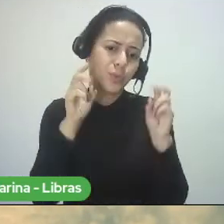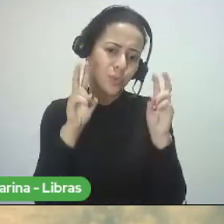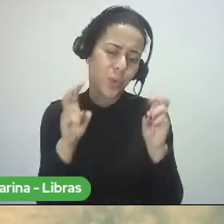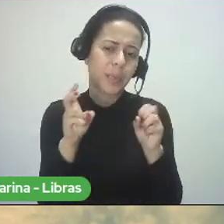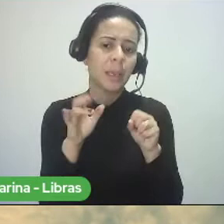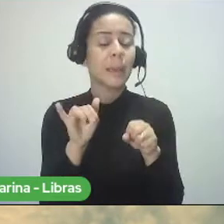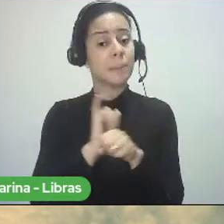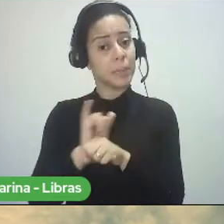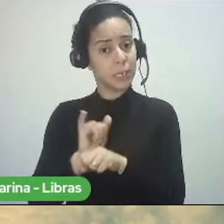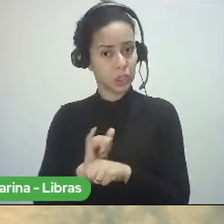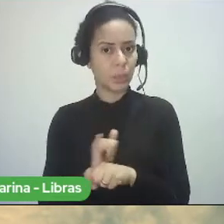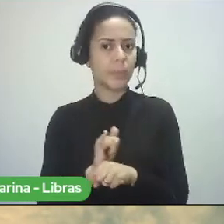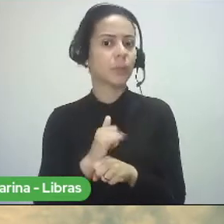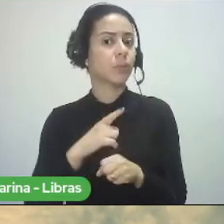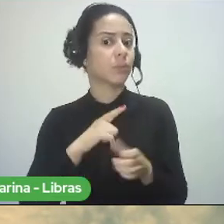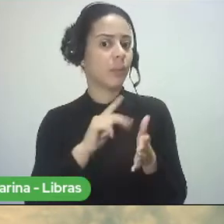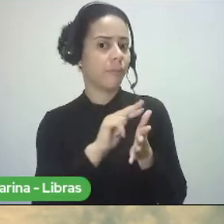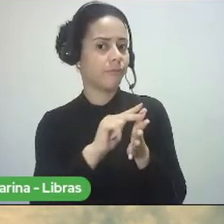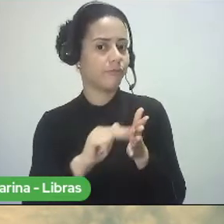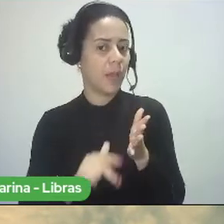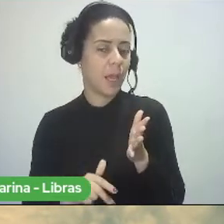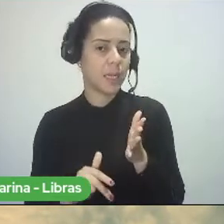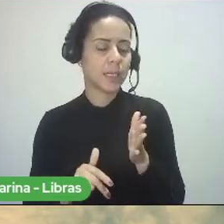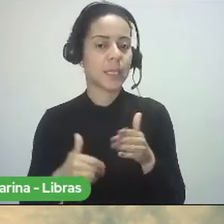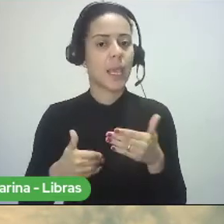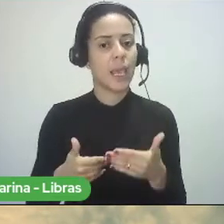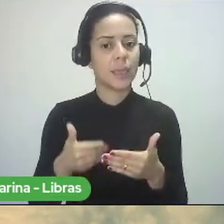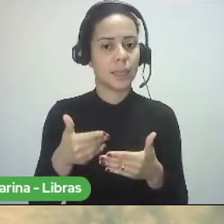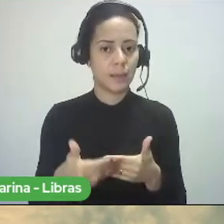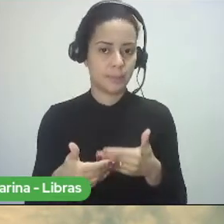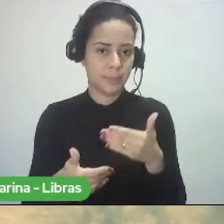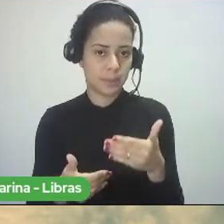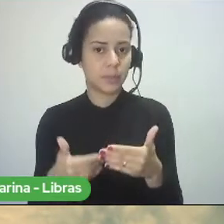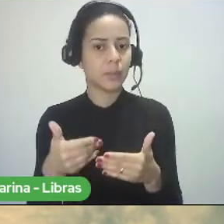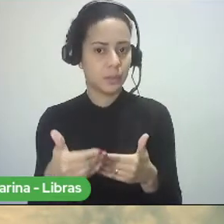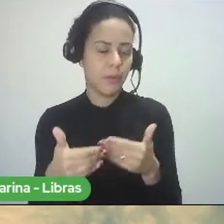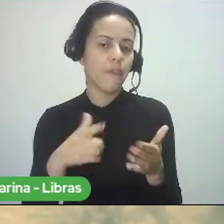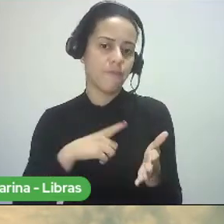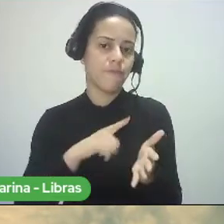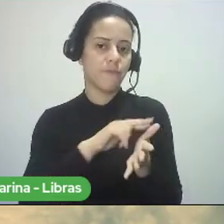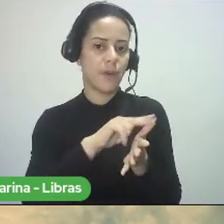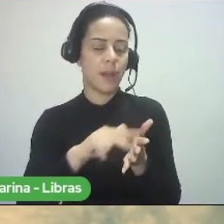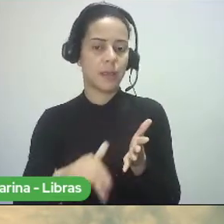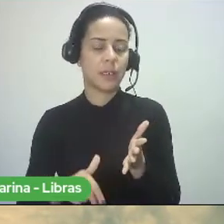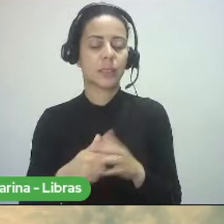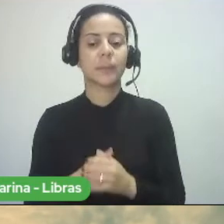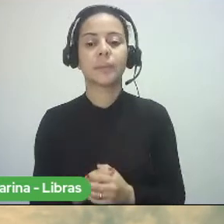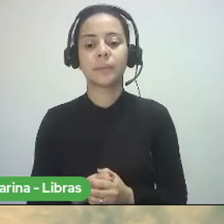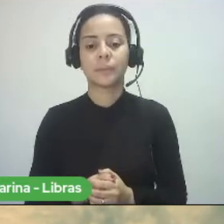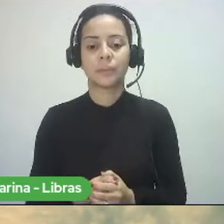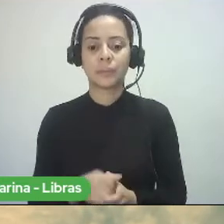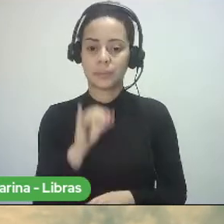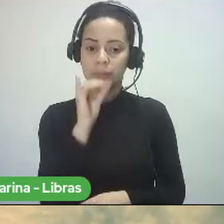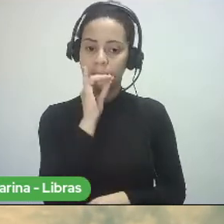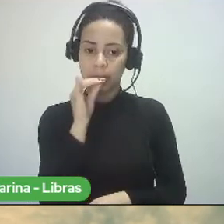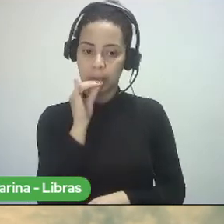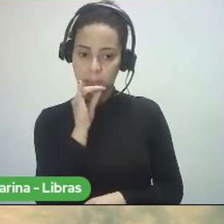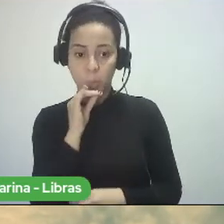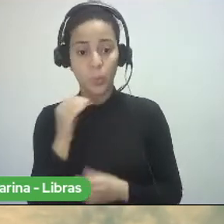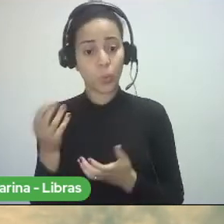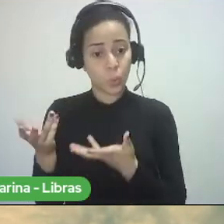à execução do workshop, né? Então, de convidar as pessoas corretas para participar